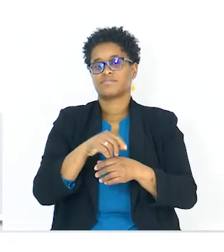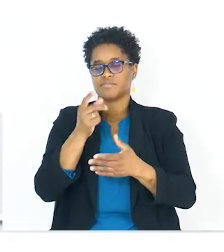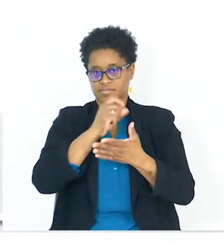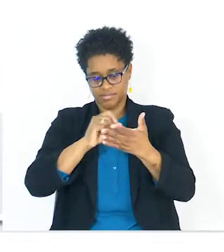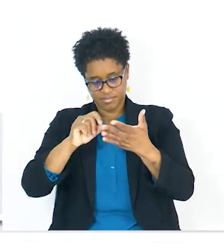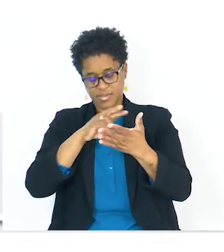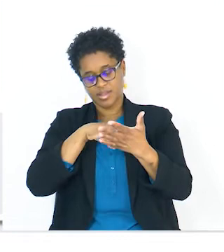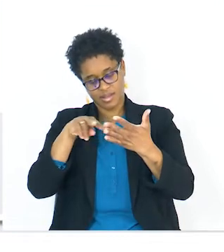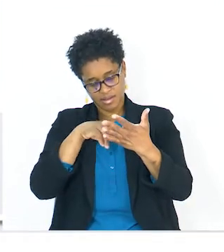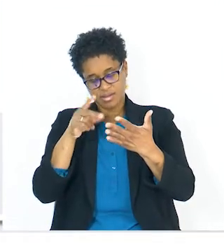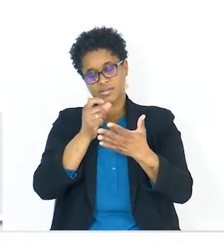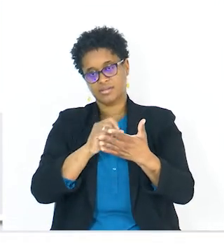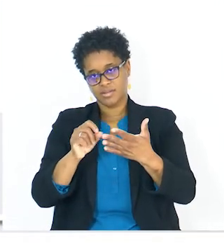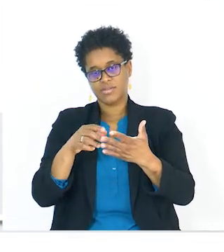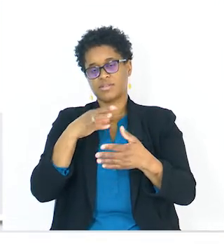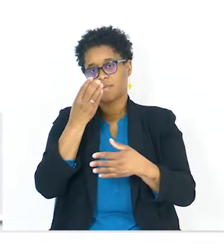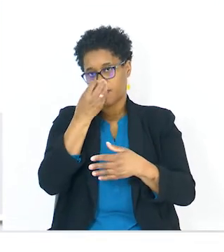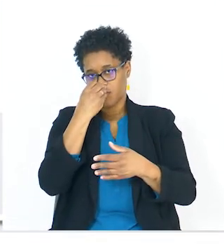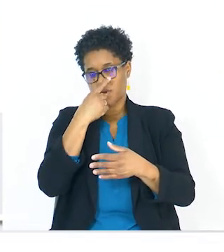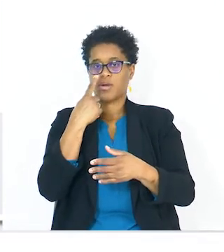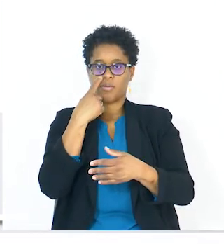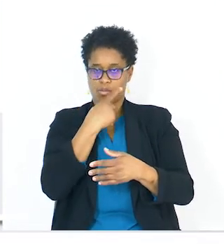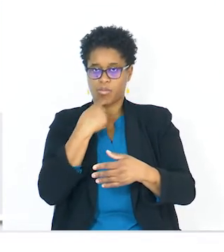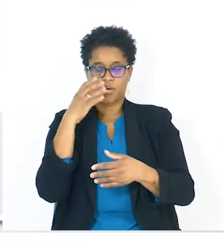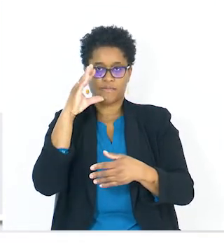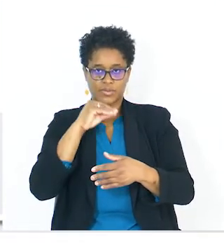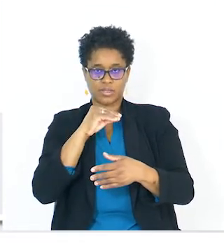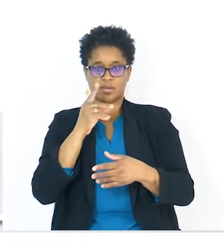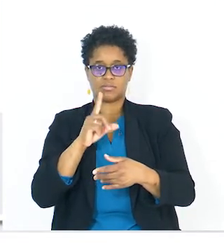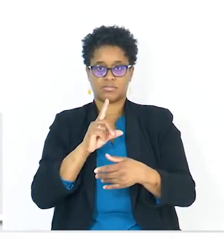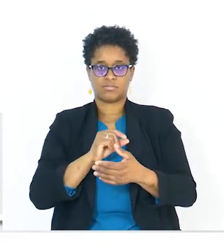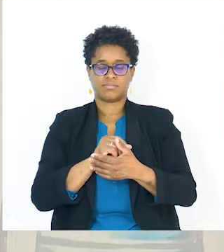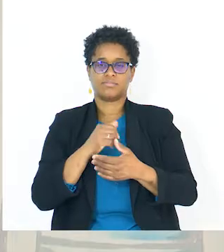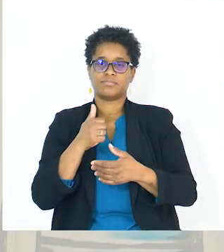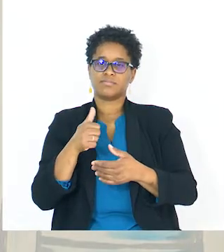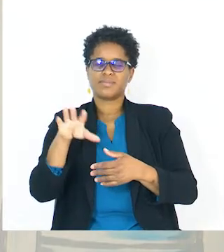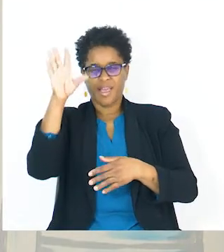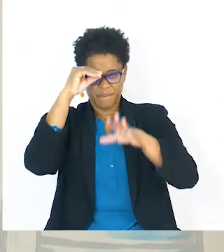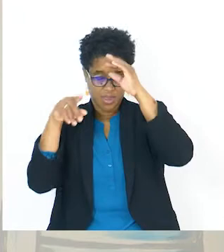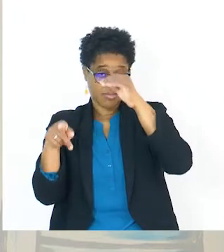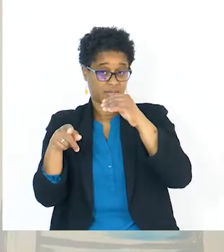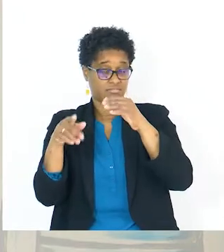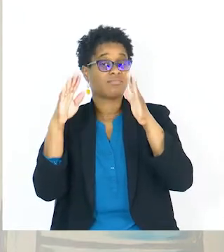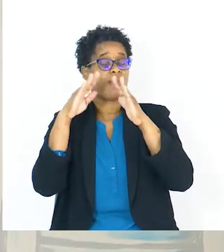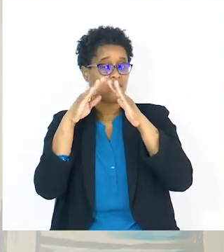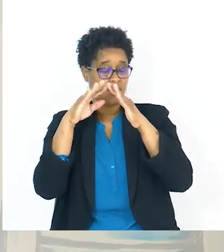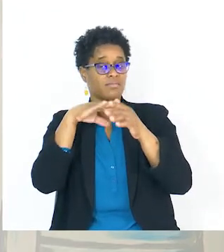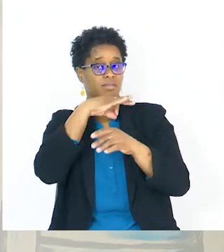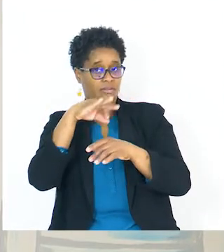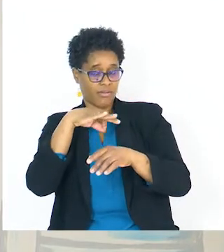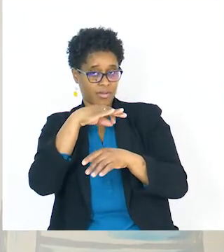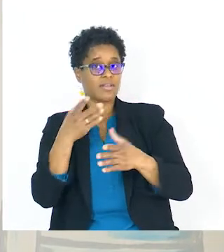a escrever. Mastigar com a boca fechada. Nós aprendemos